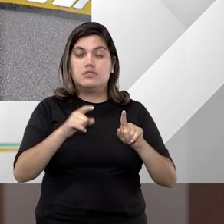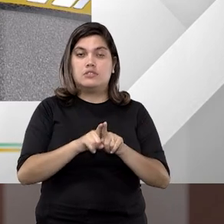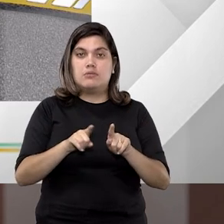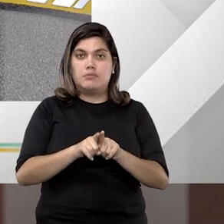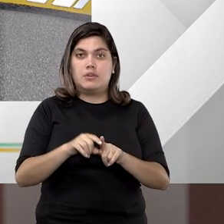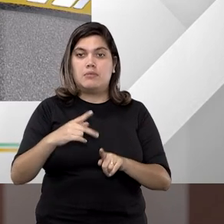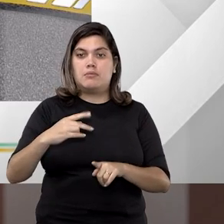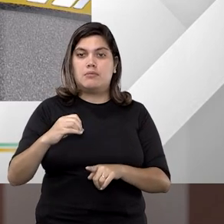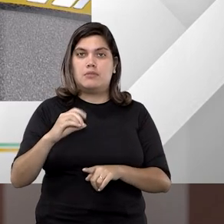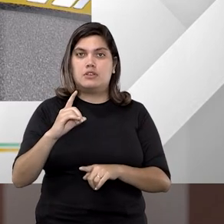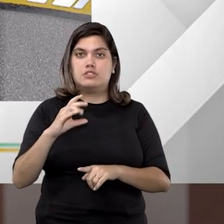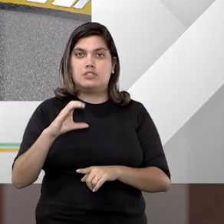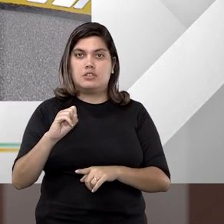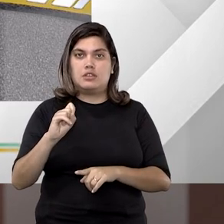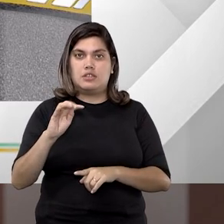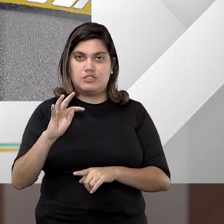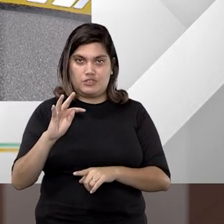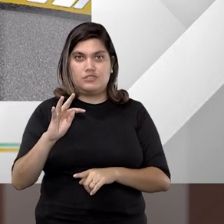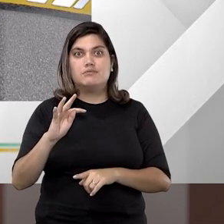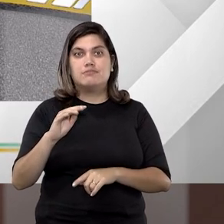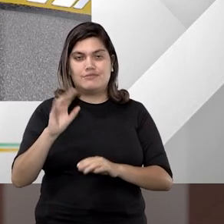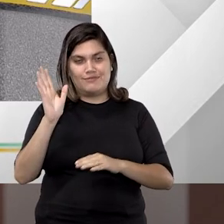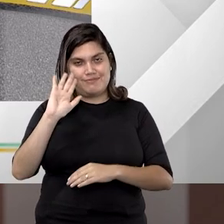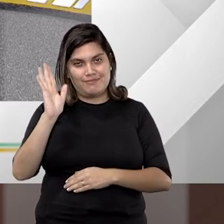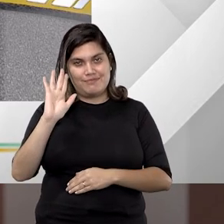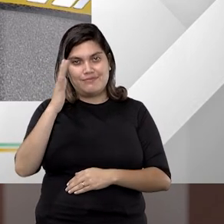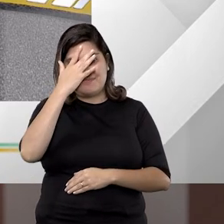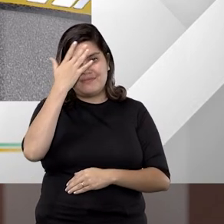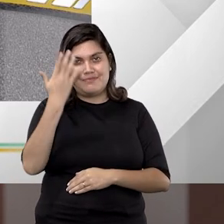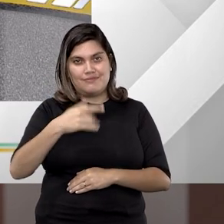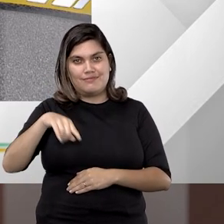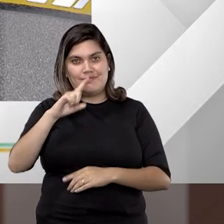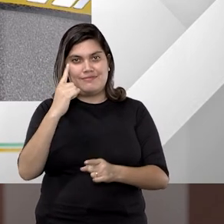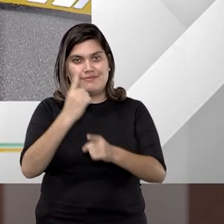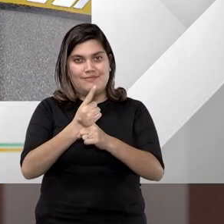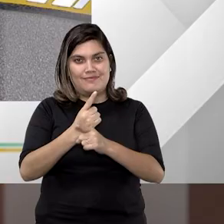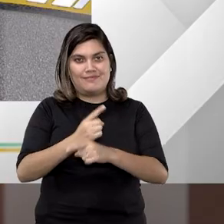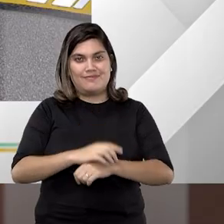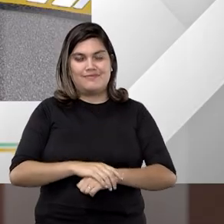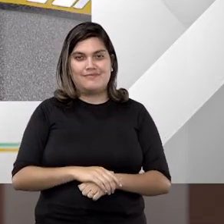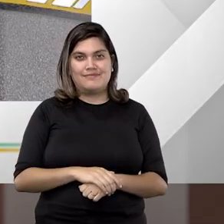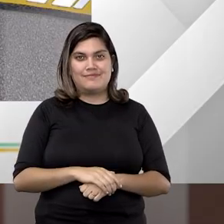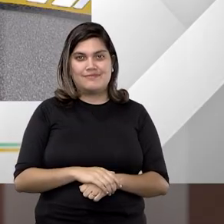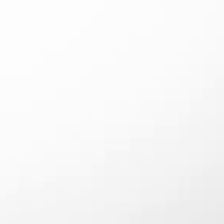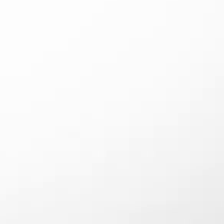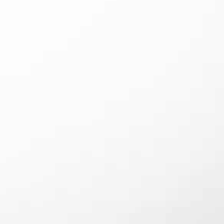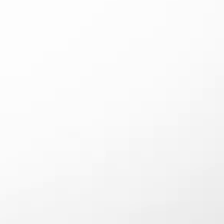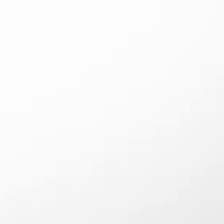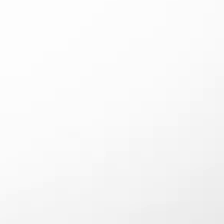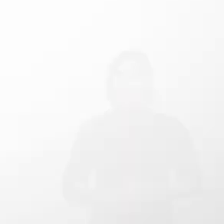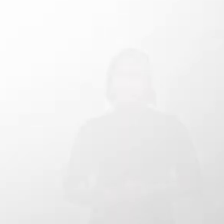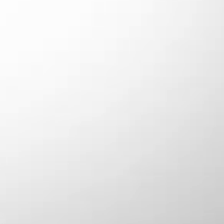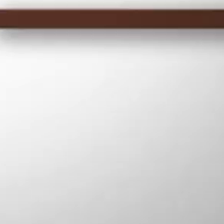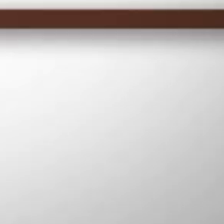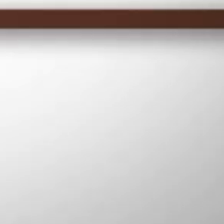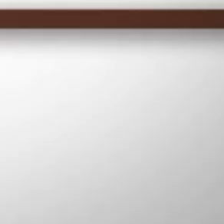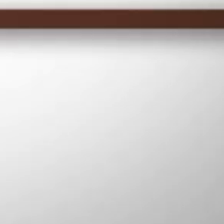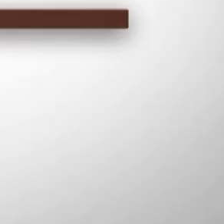no YouTube e em Podcast nas plataformas de streaming de sua preferência Tchau pessoal a gente se encontra